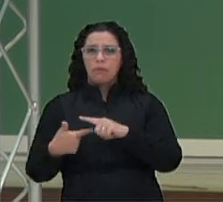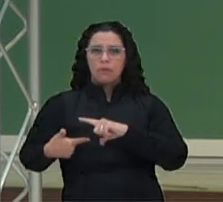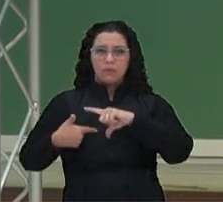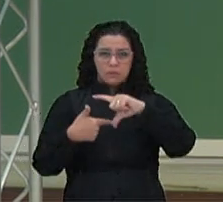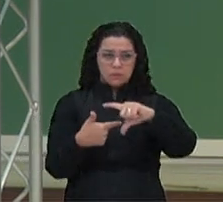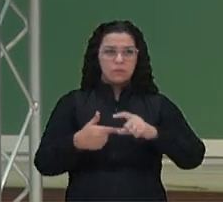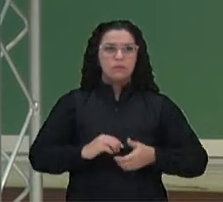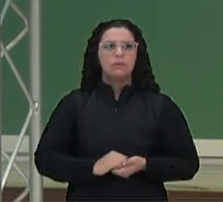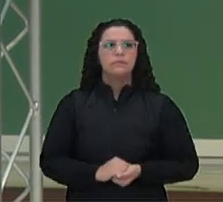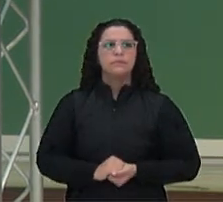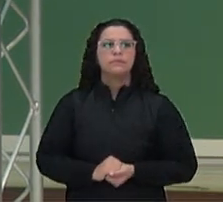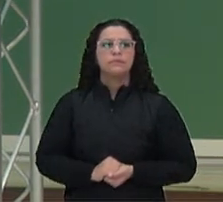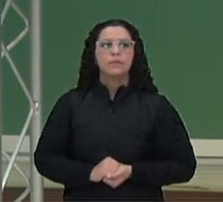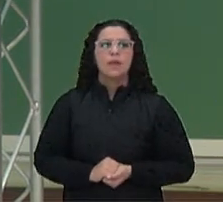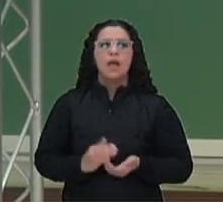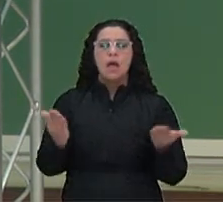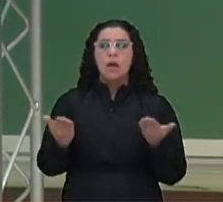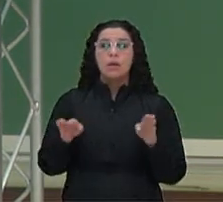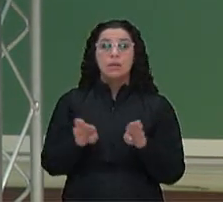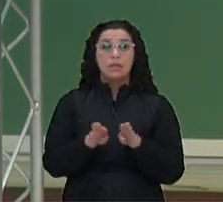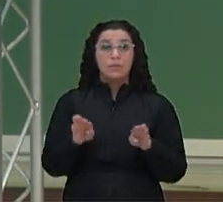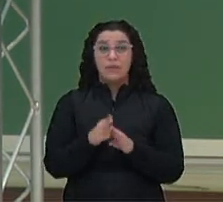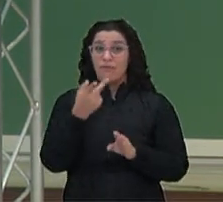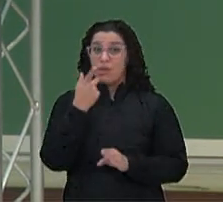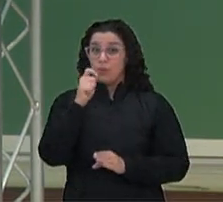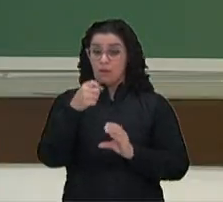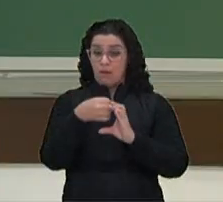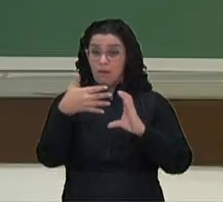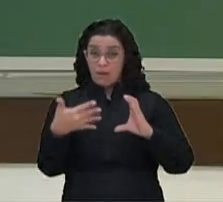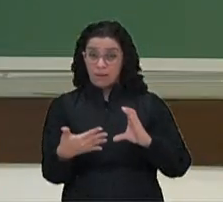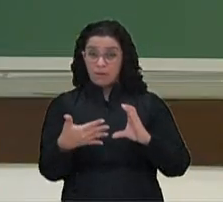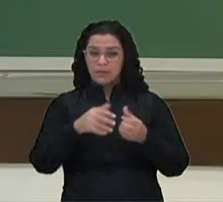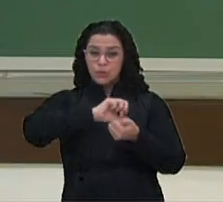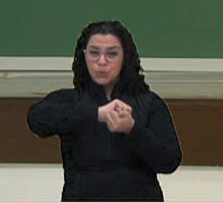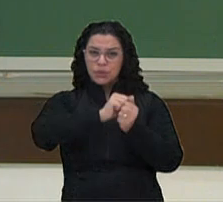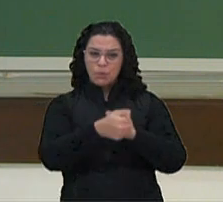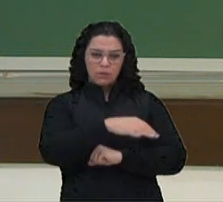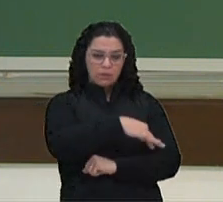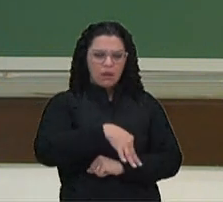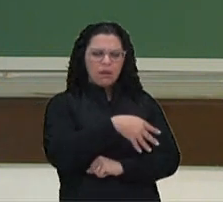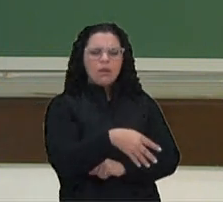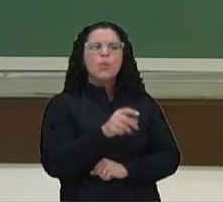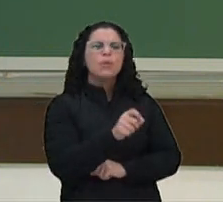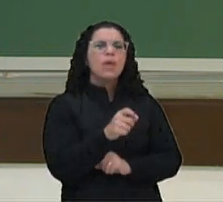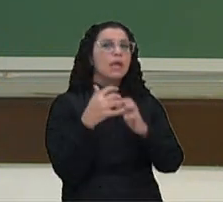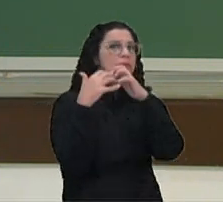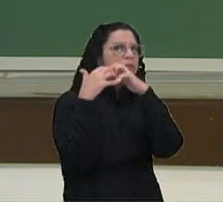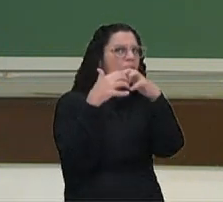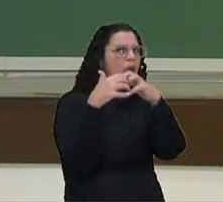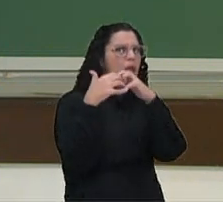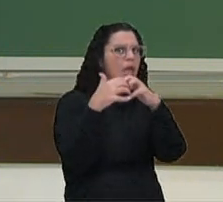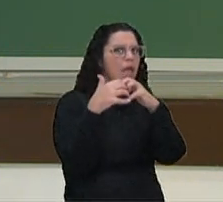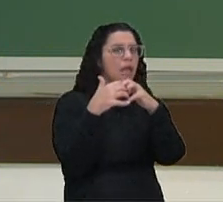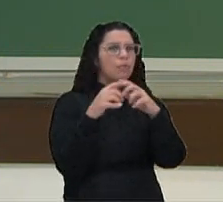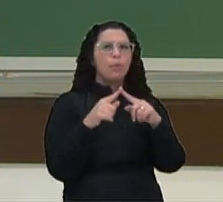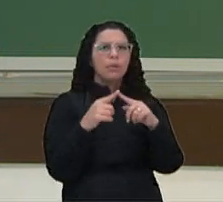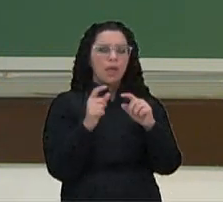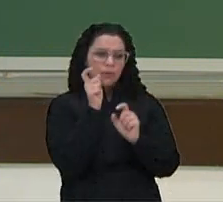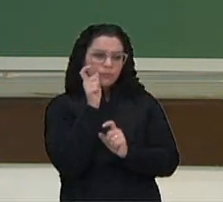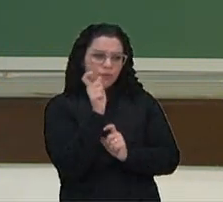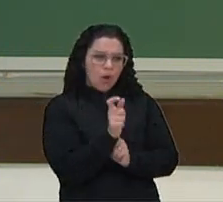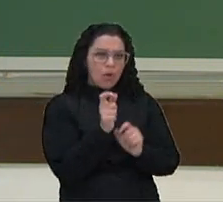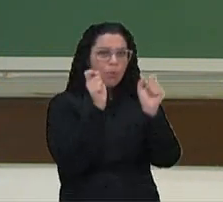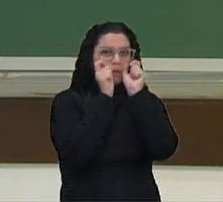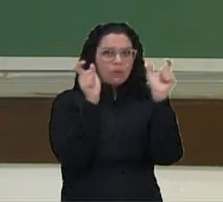game, cerebral, né? A característica desse tipo de jogo de tabuleiro, ele é um jogo cerebral, né? Requer muita